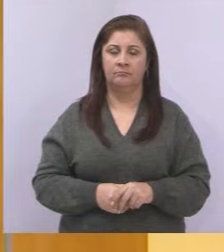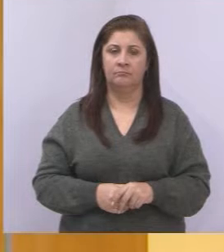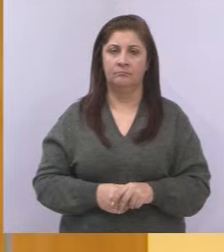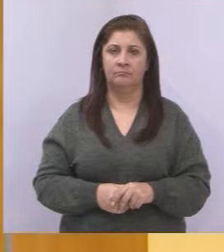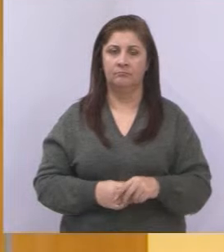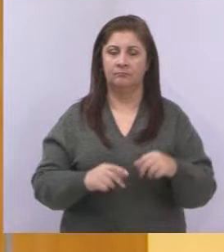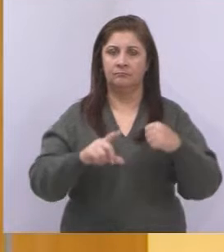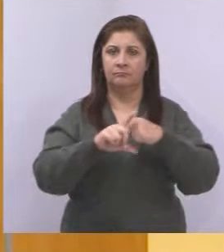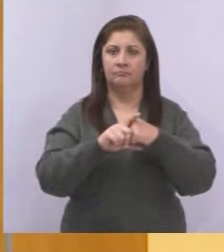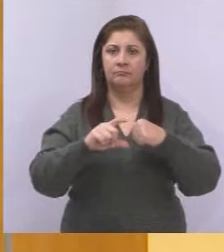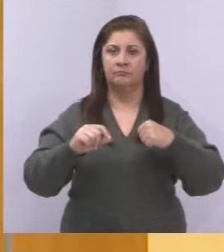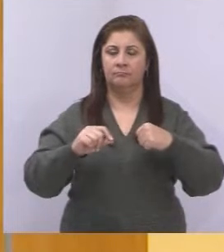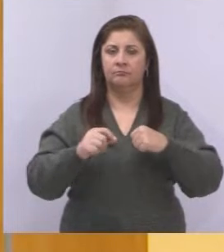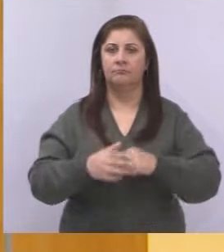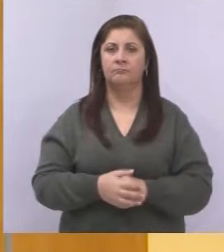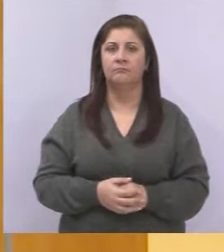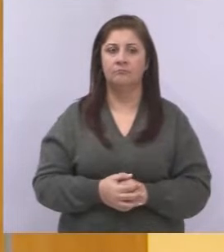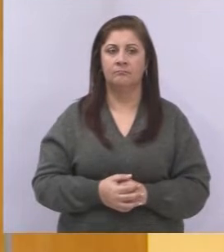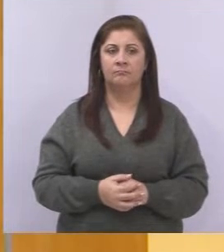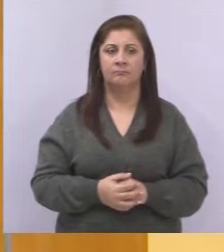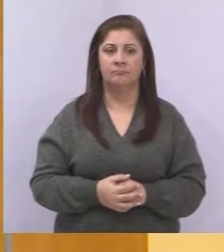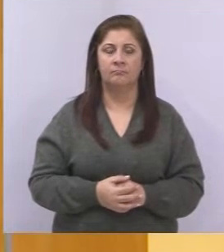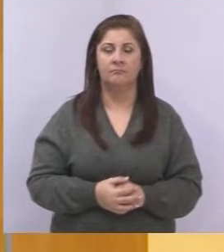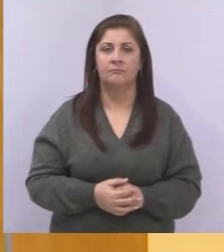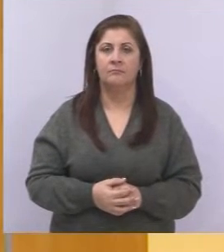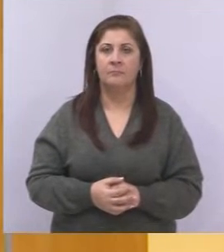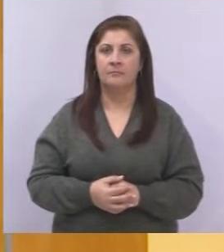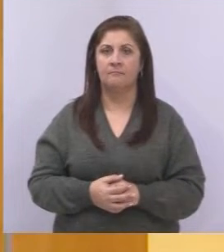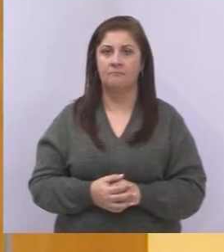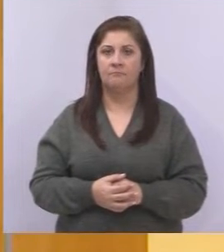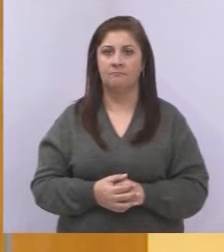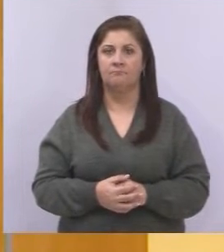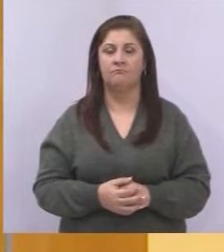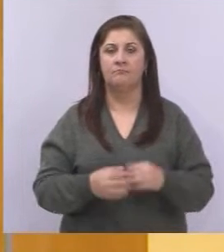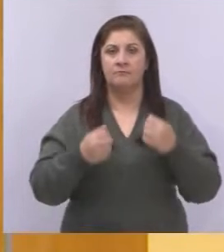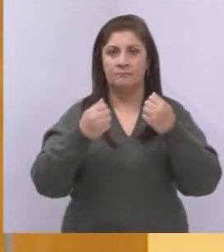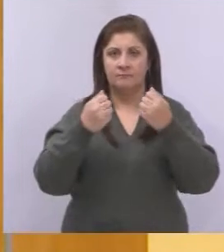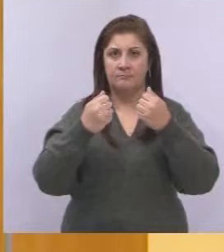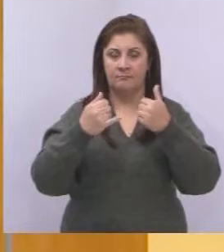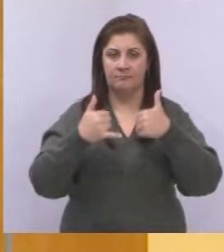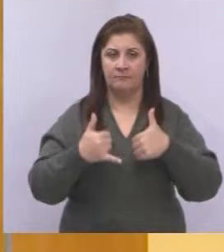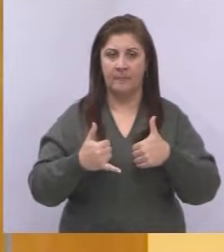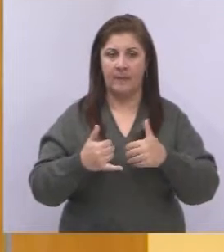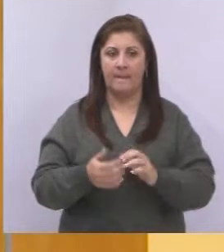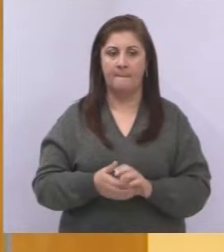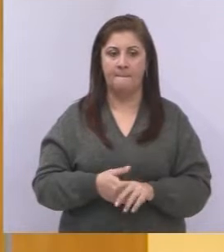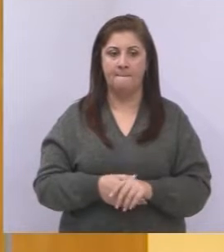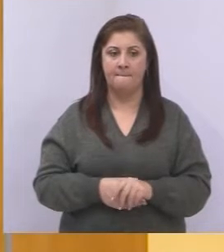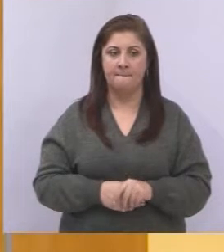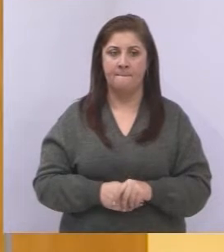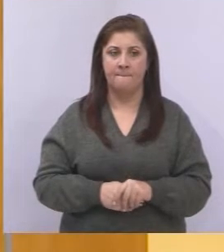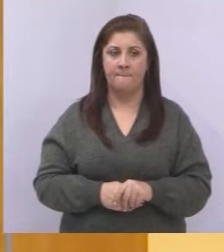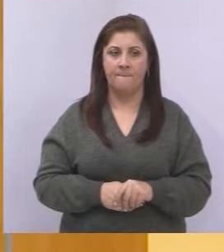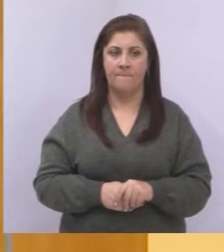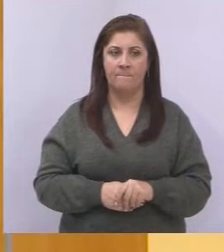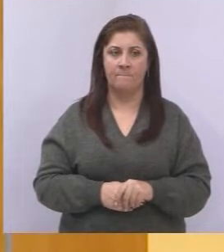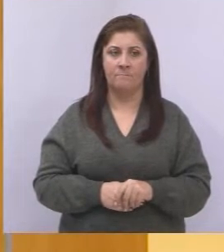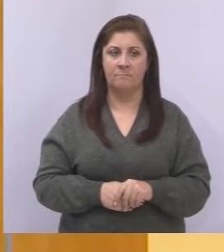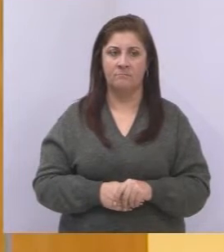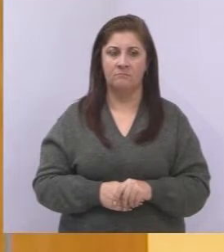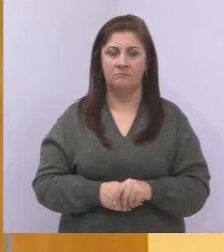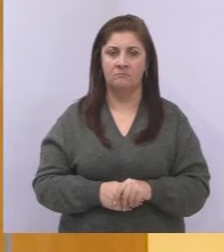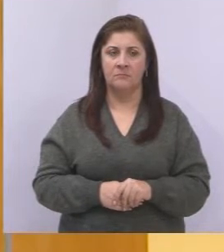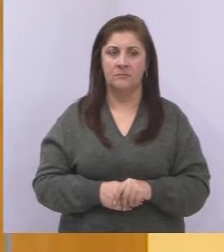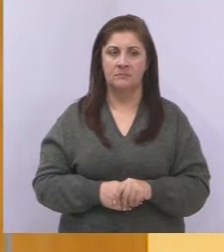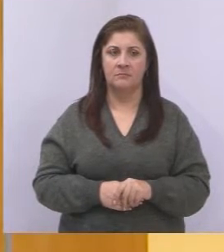um artigo do primeiro, né? Que está dizendo aqui no final aqui e não ficou muito